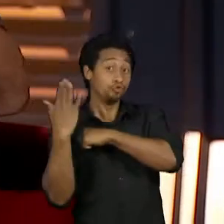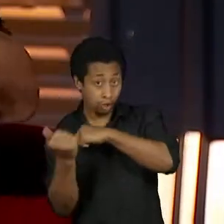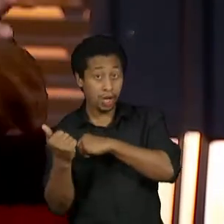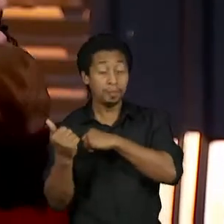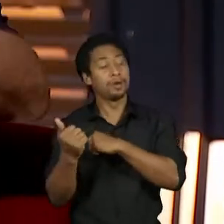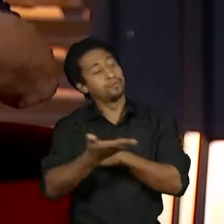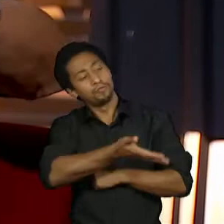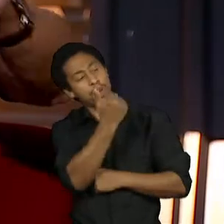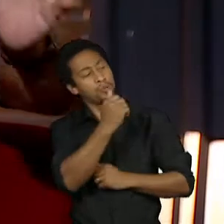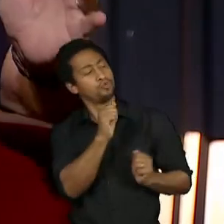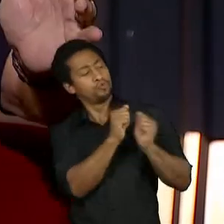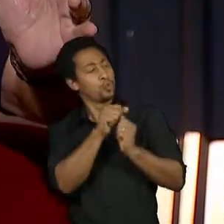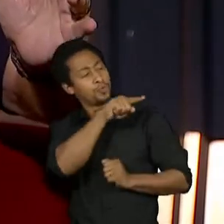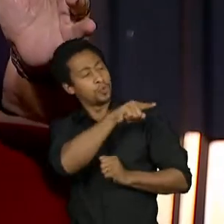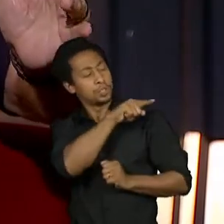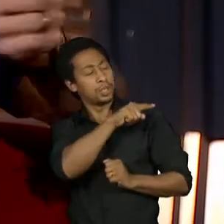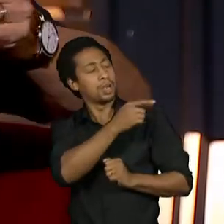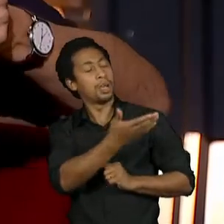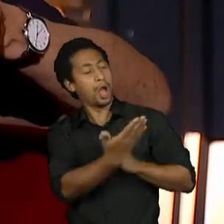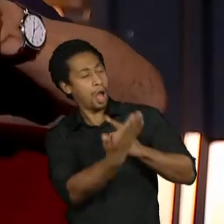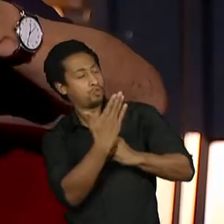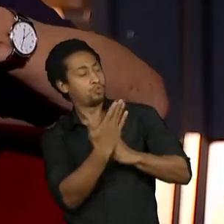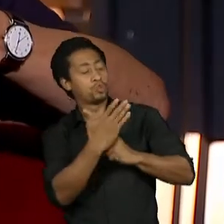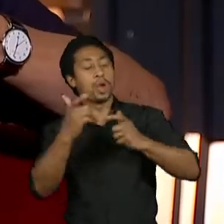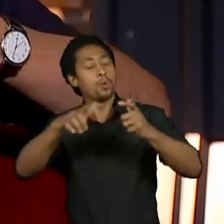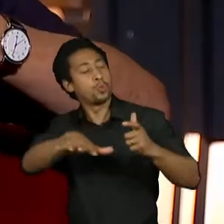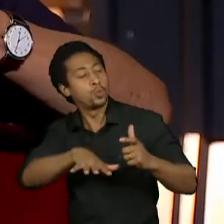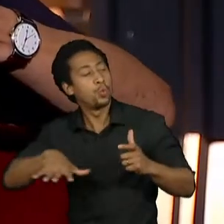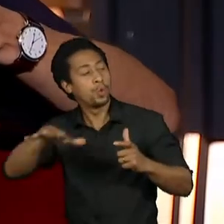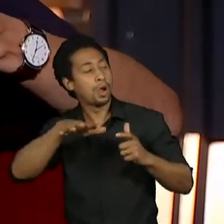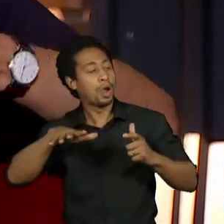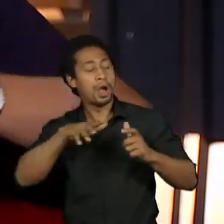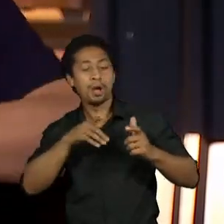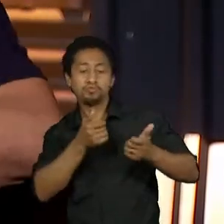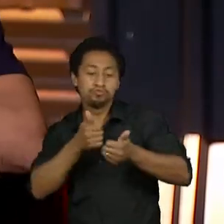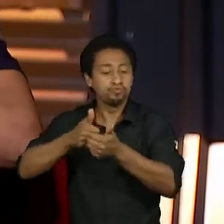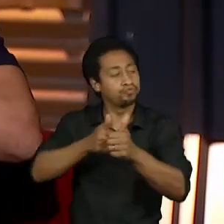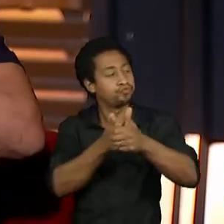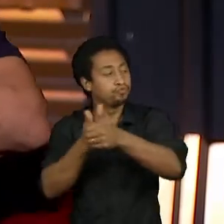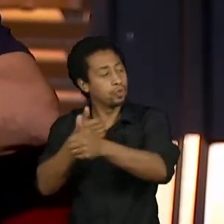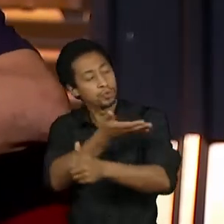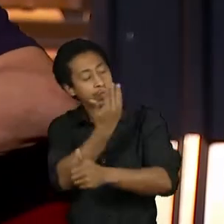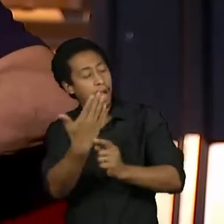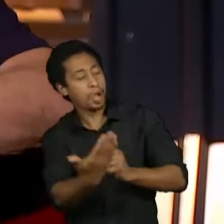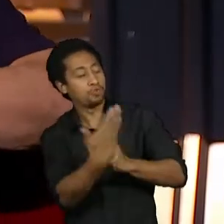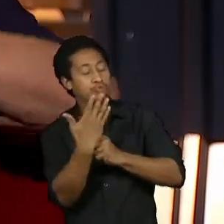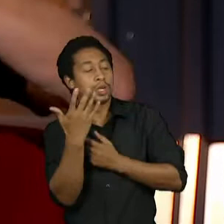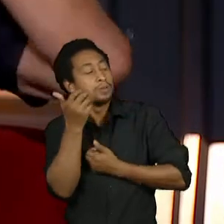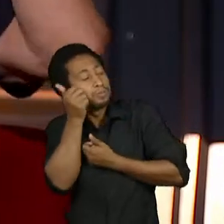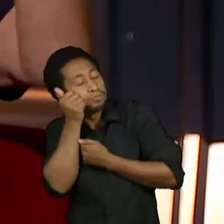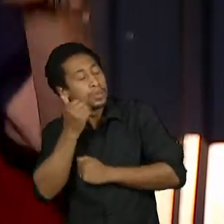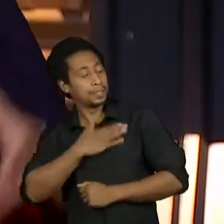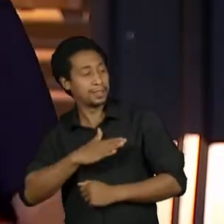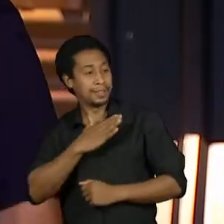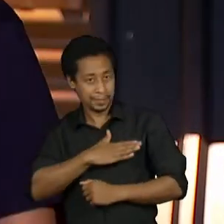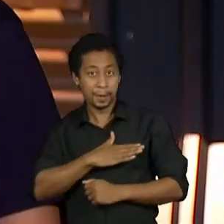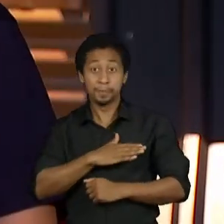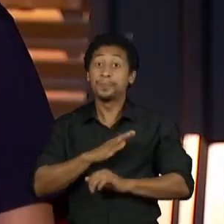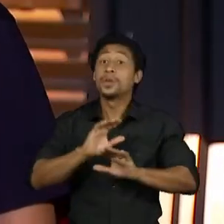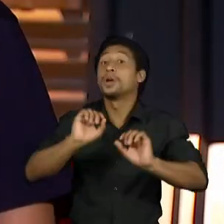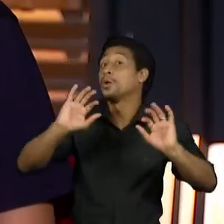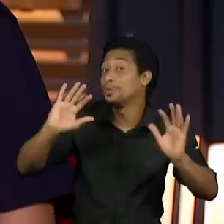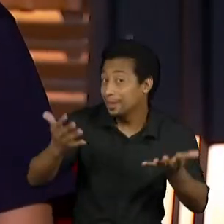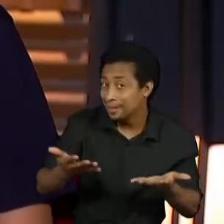eles vão descansar. E ele vai junto, e um deles, que é o Siruís, é chamado a cantar a